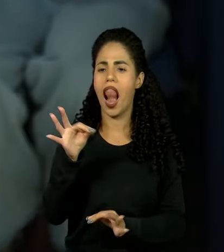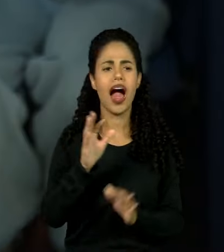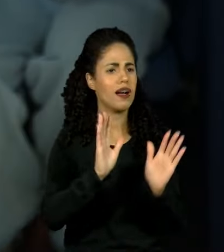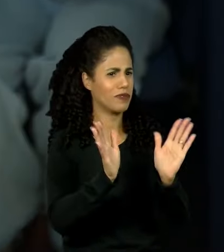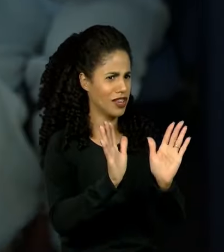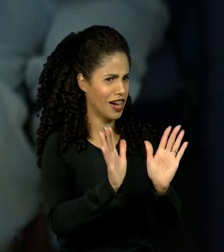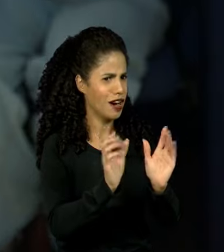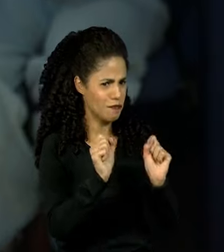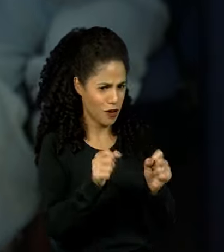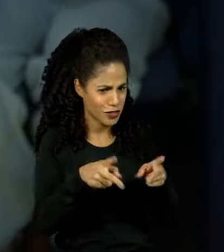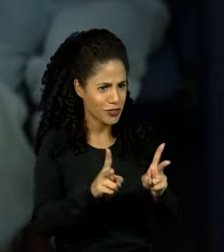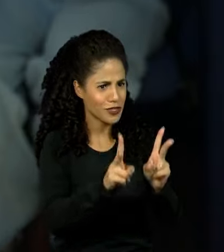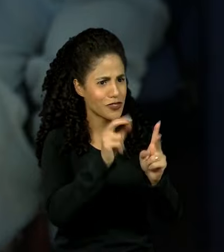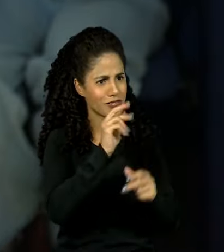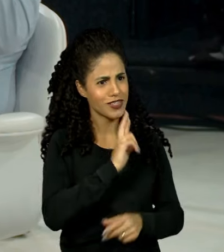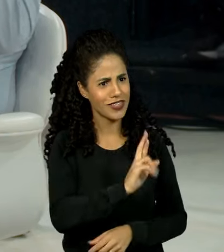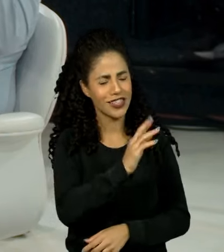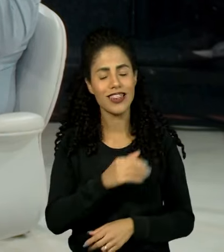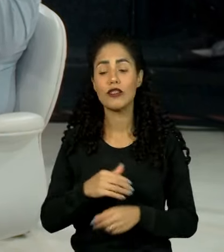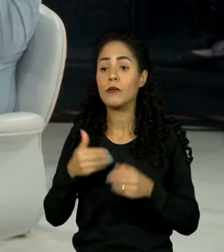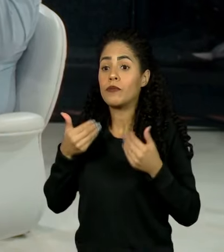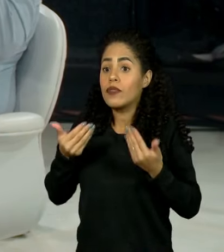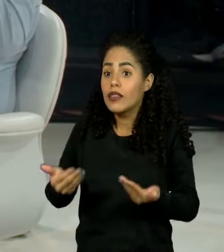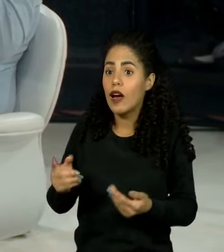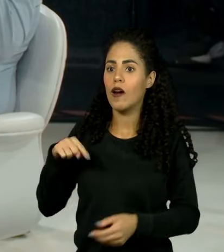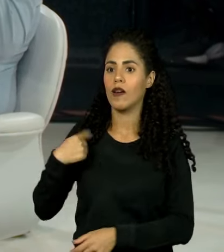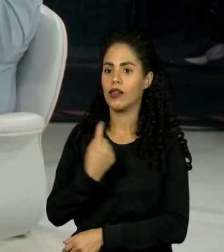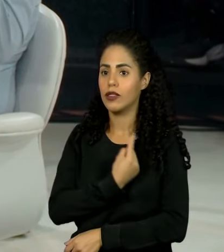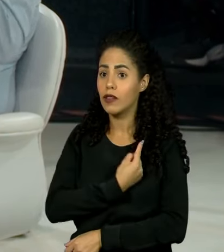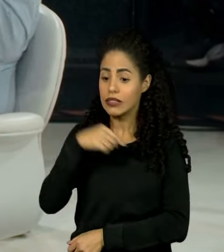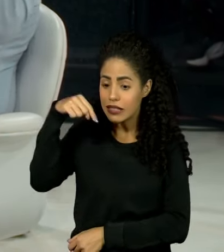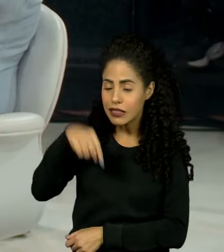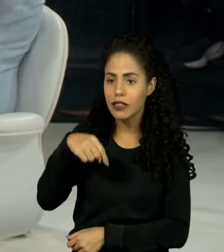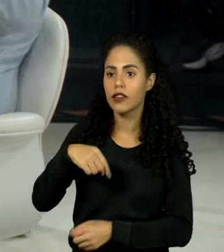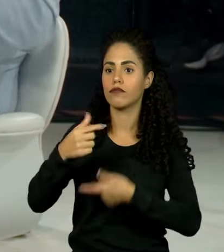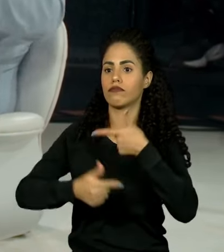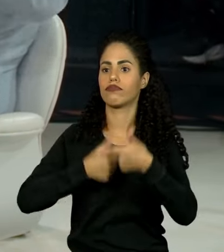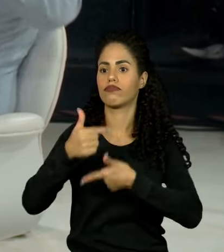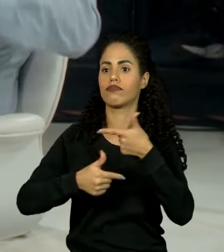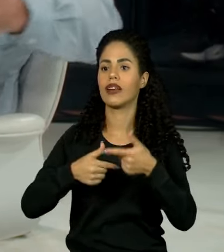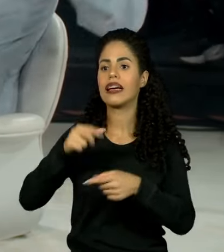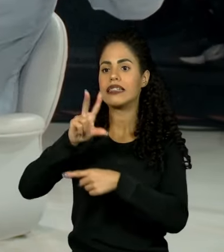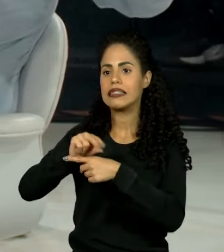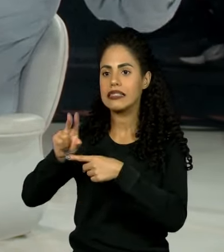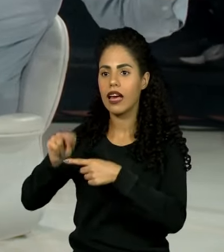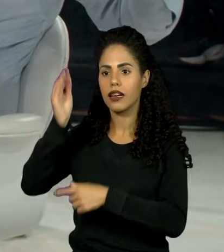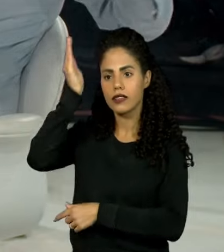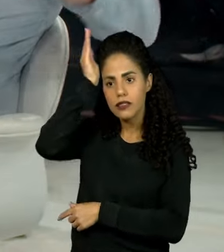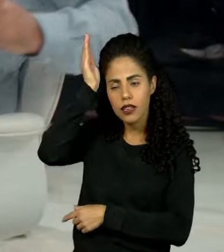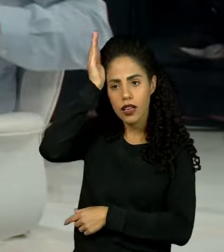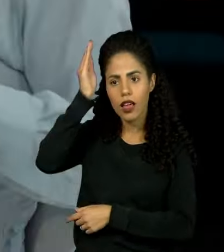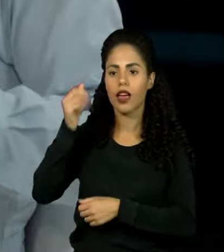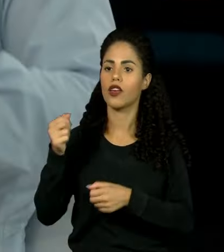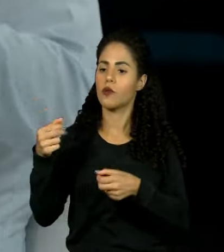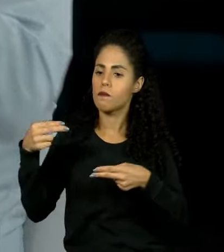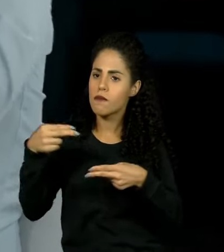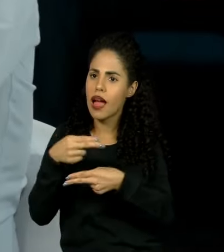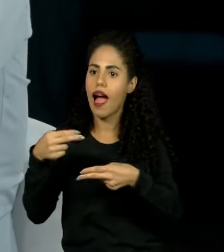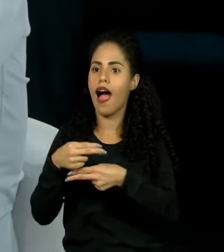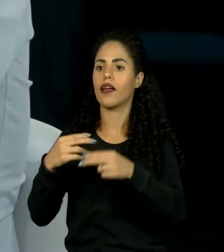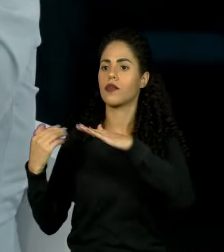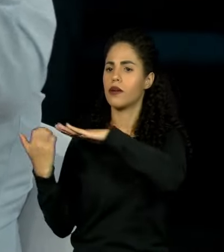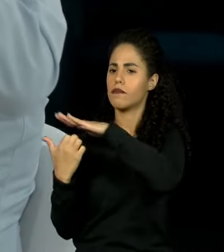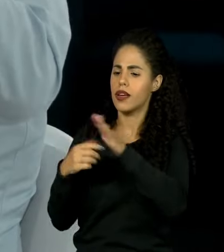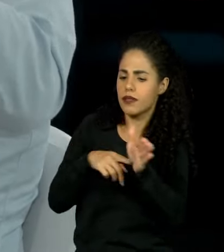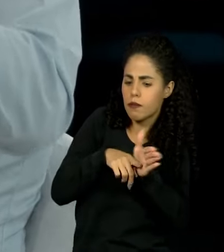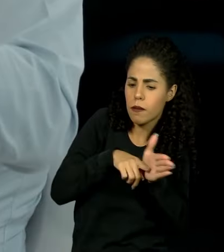nós procuramos fazer é dentro dentro do nosso universo SESC SENAC fe comércio nós temos Instituto